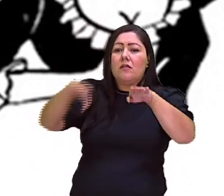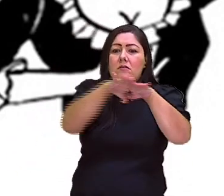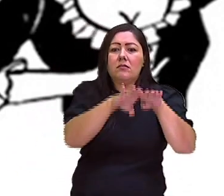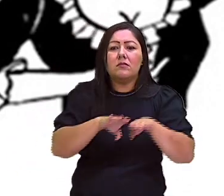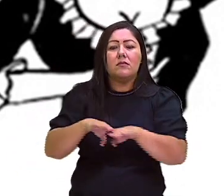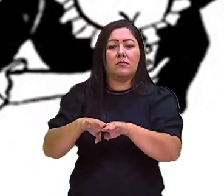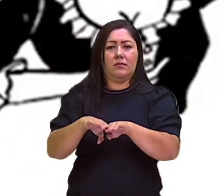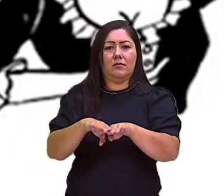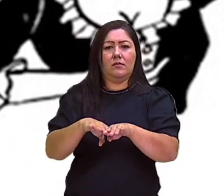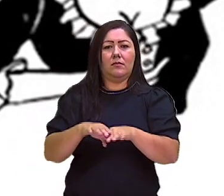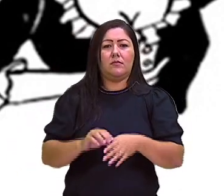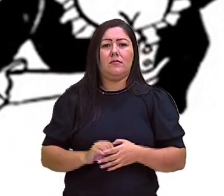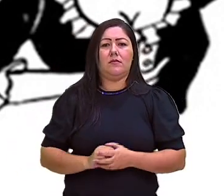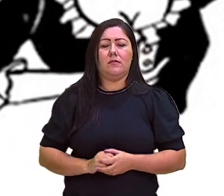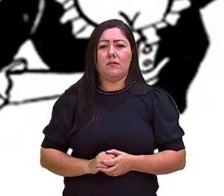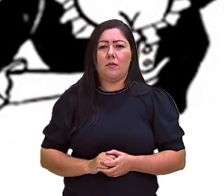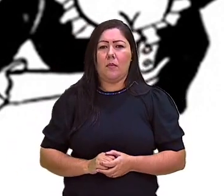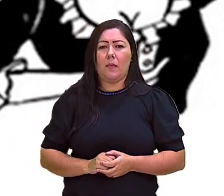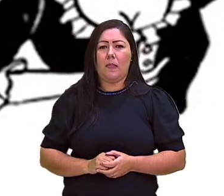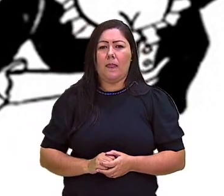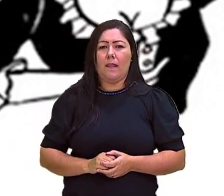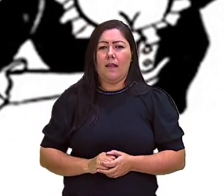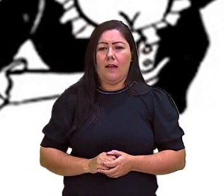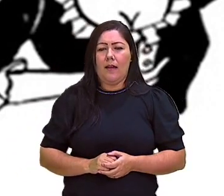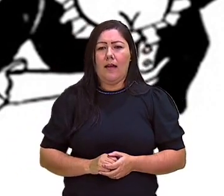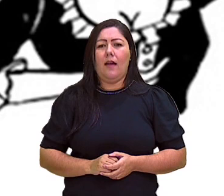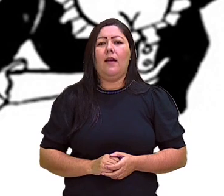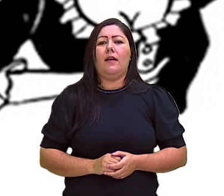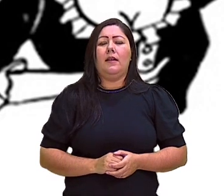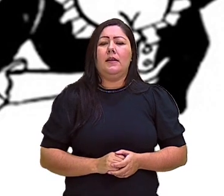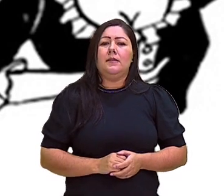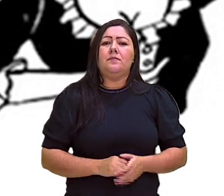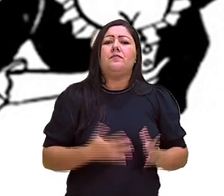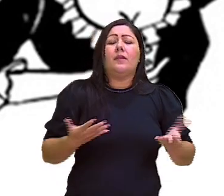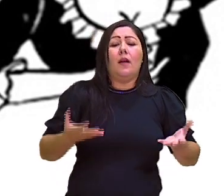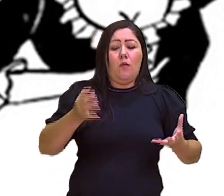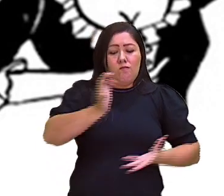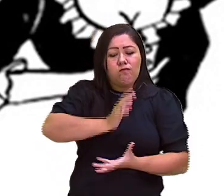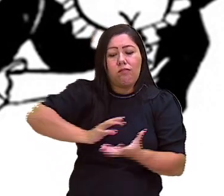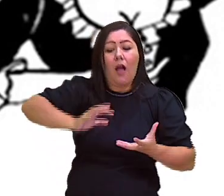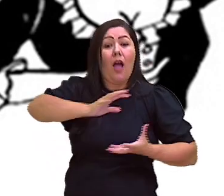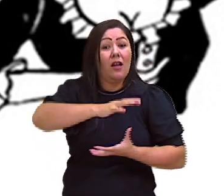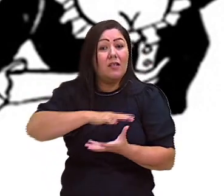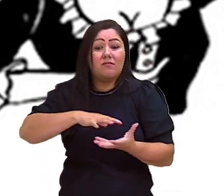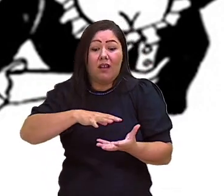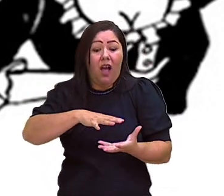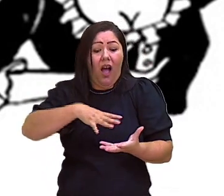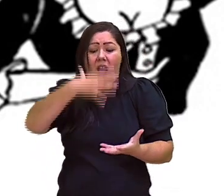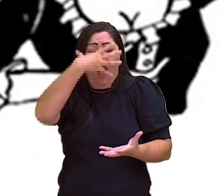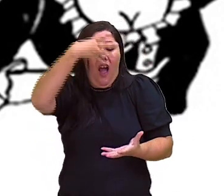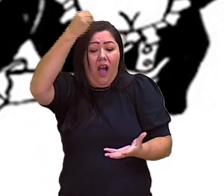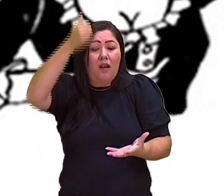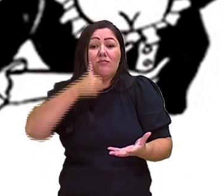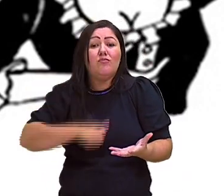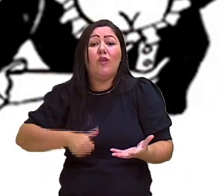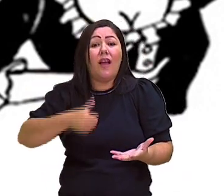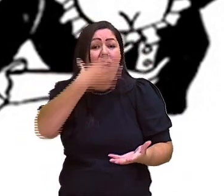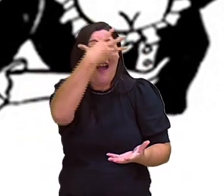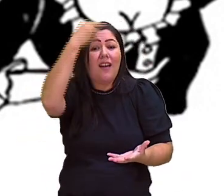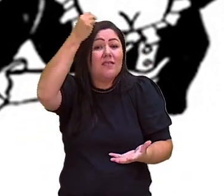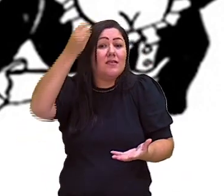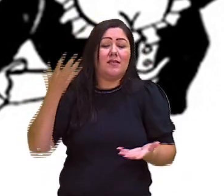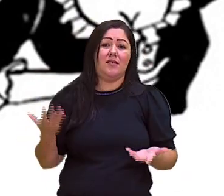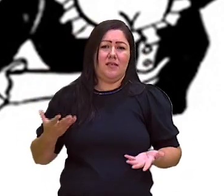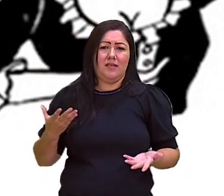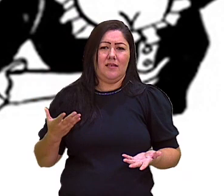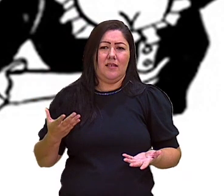viu-se denunciado o fato de que a Revolução esqueceu as mulheres em seu projeto de liberdade